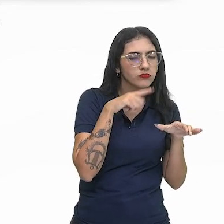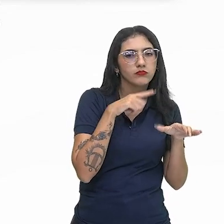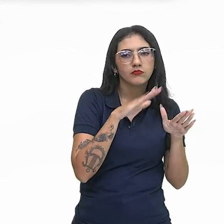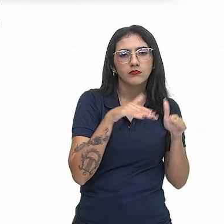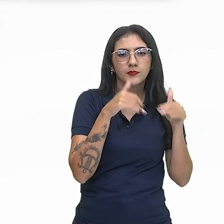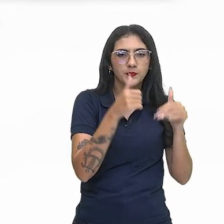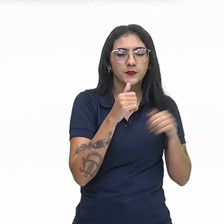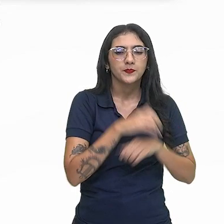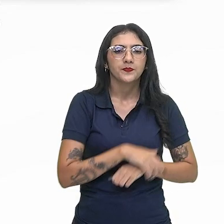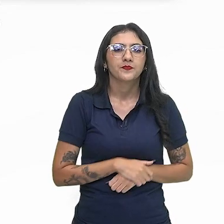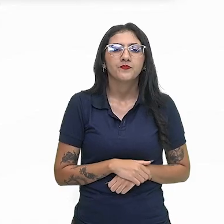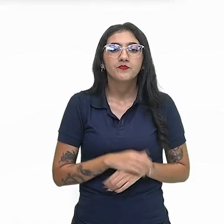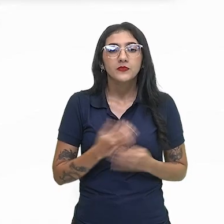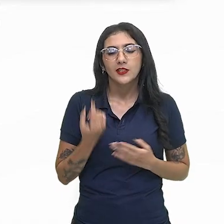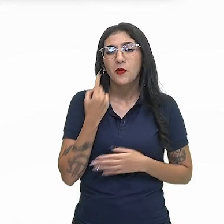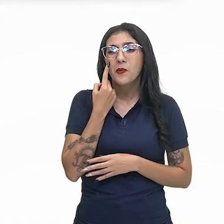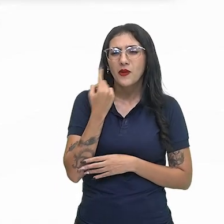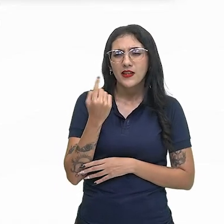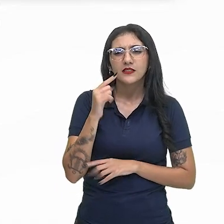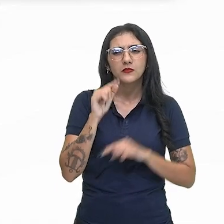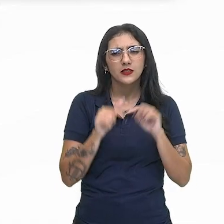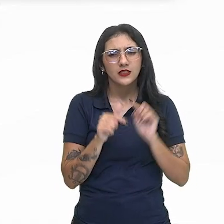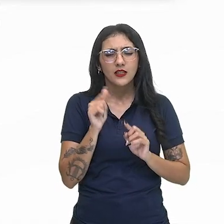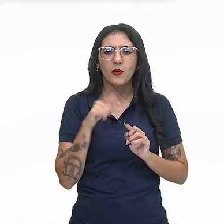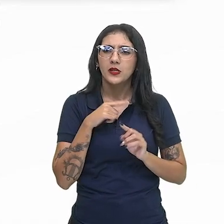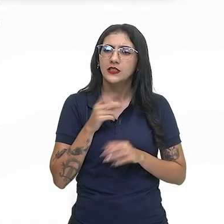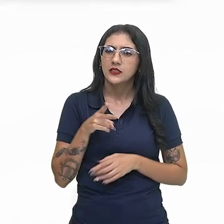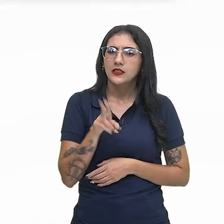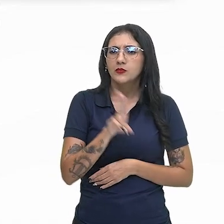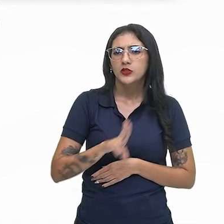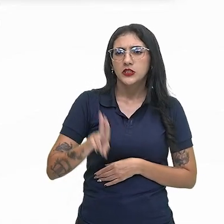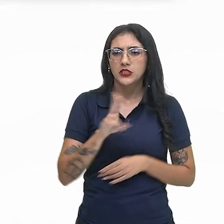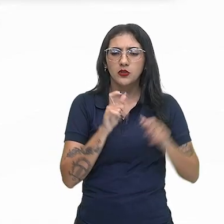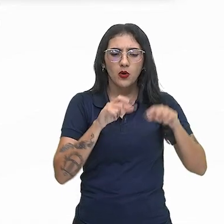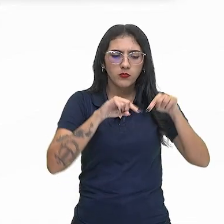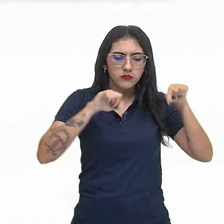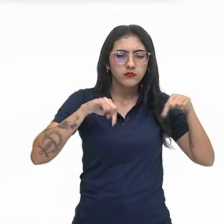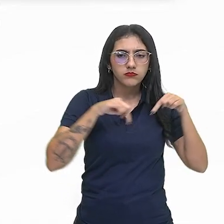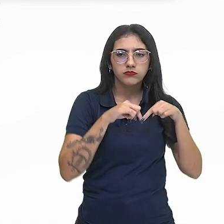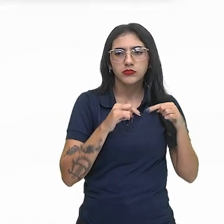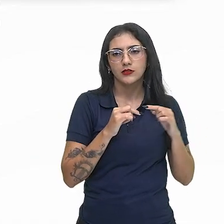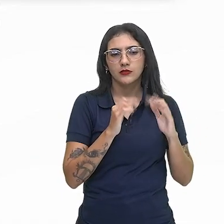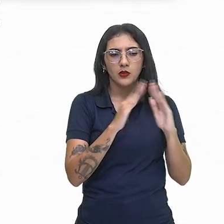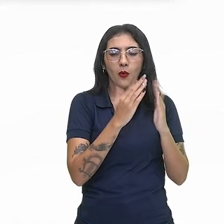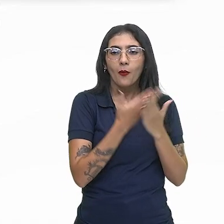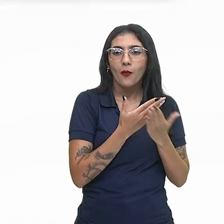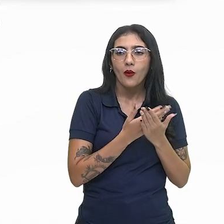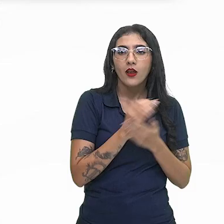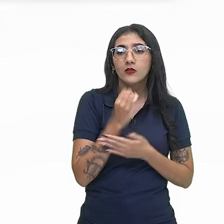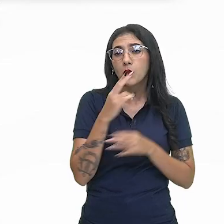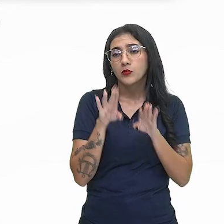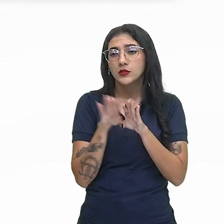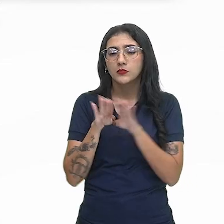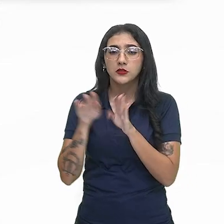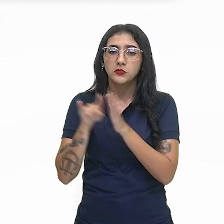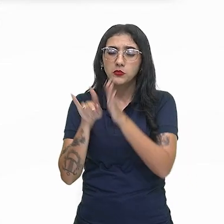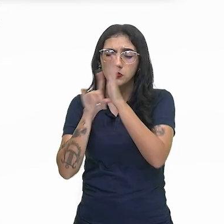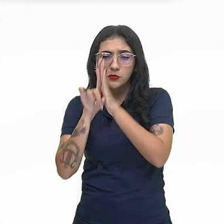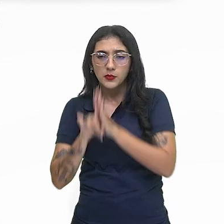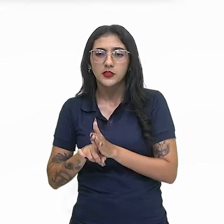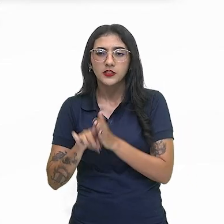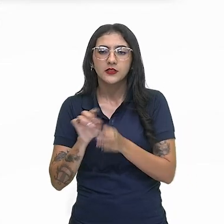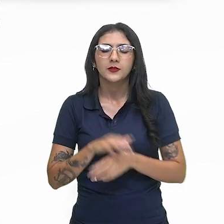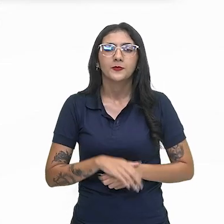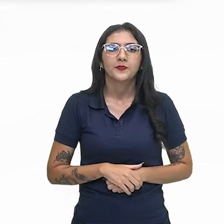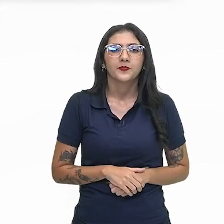momento. E esse é o microscópio, ele é amplamente utilizado em laboratórios escolares, bem como clínicos e de pesquisa. Já